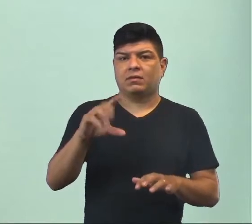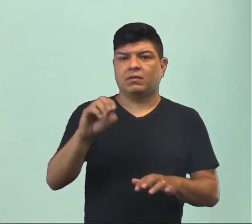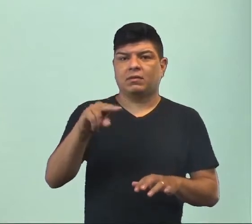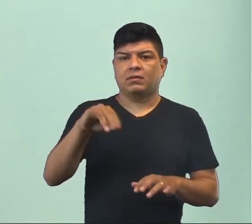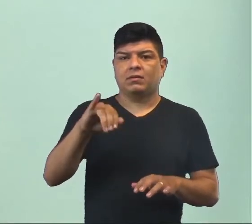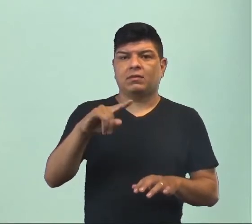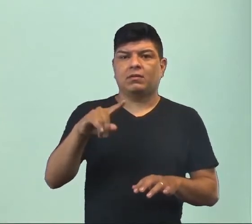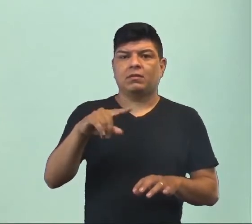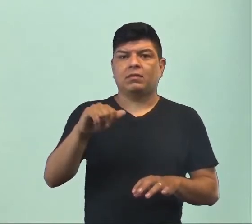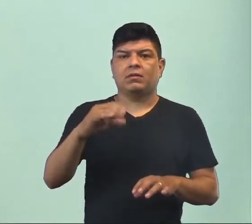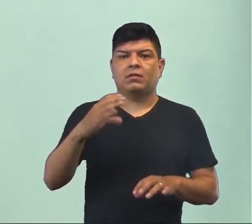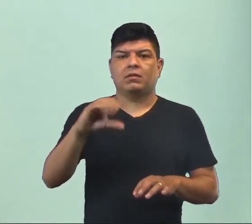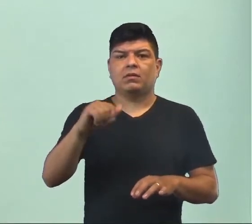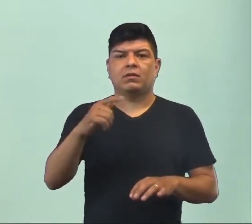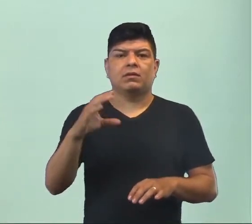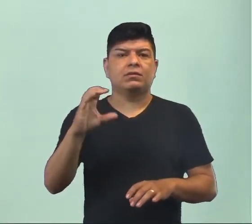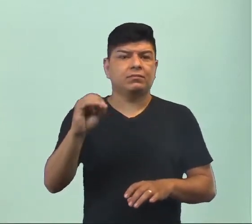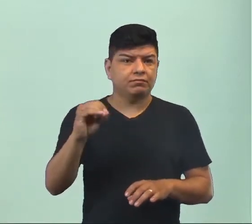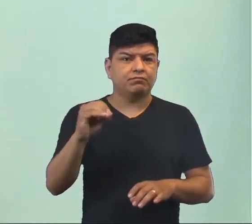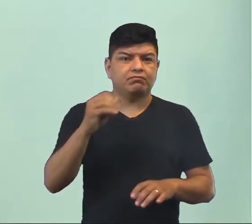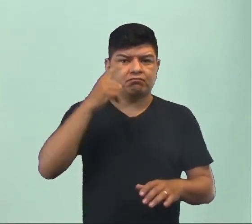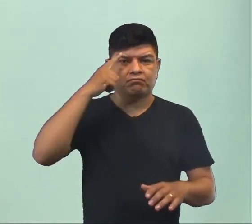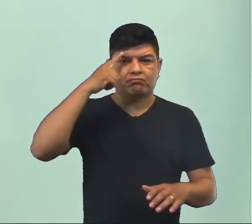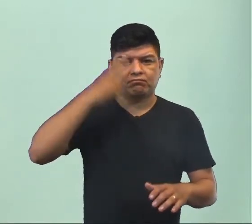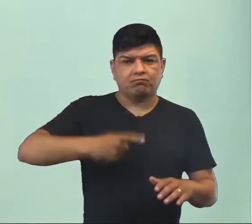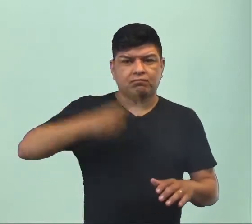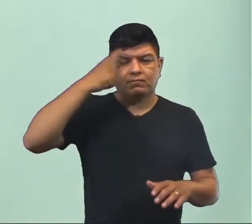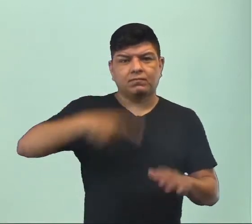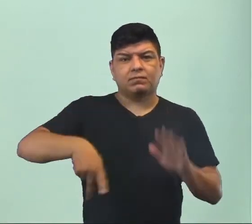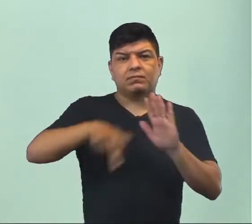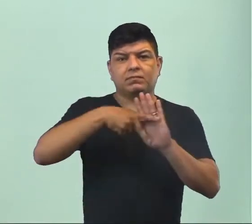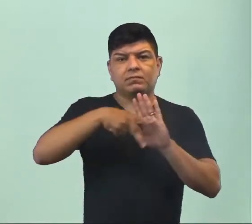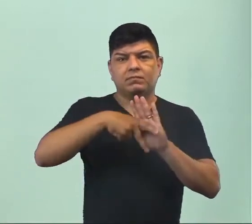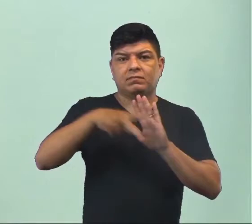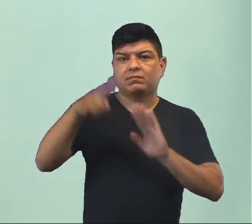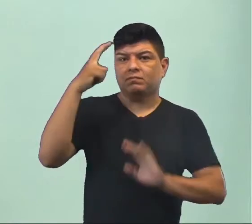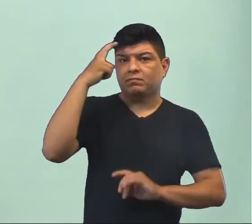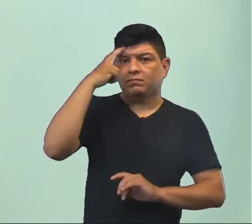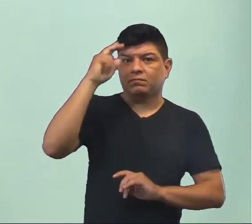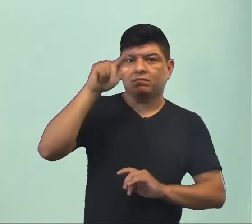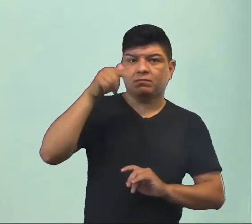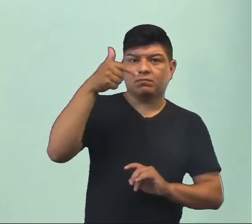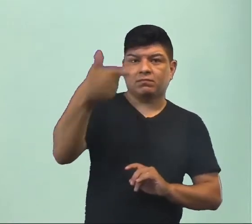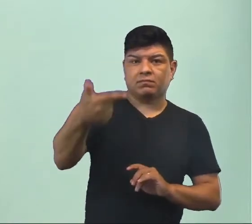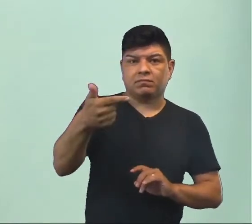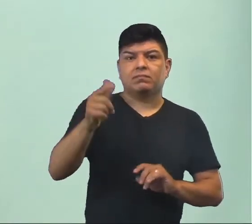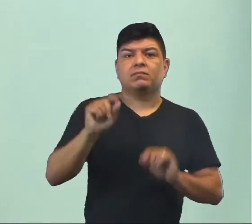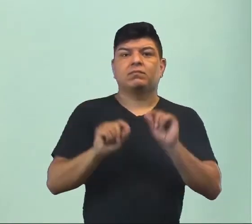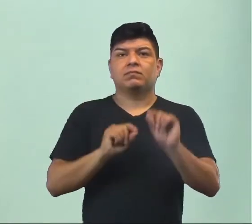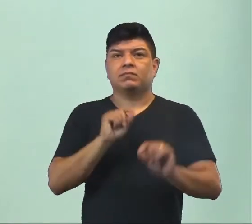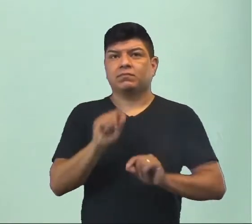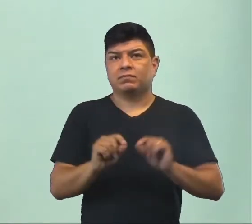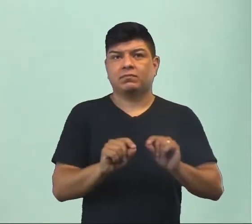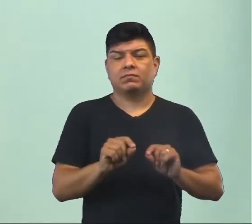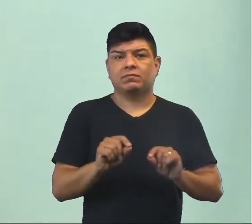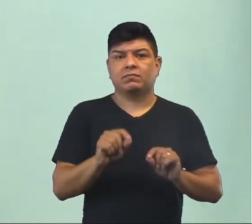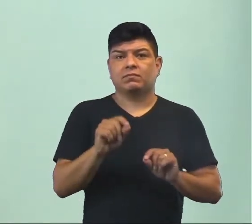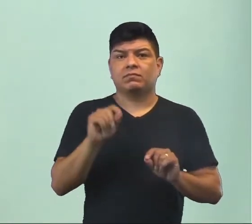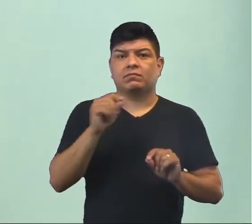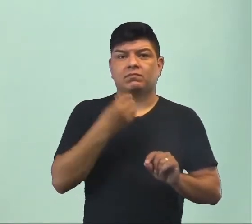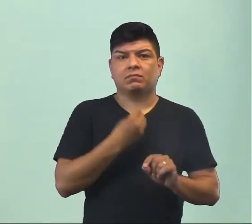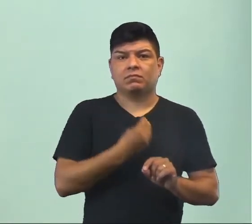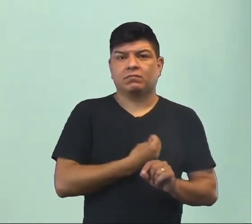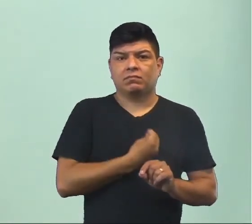a impor a sua própria cultura sobre as demais. E você coloca, o que não está